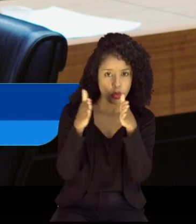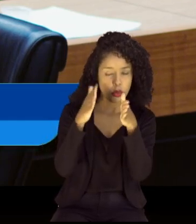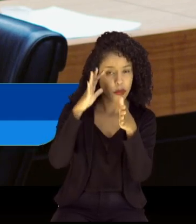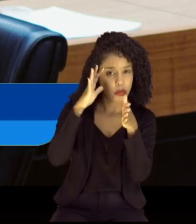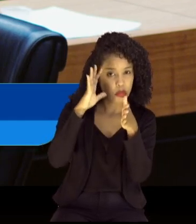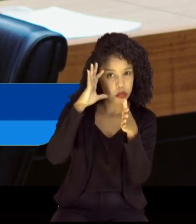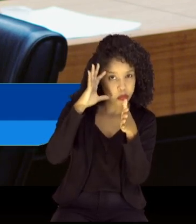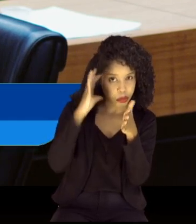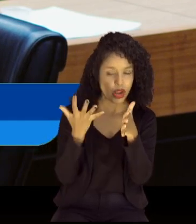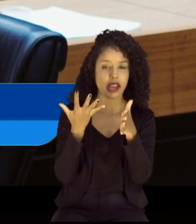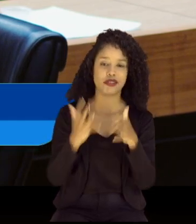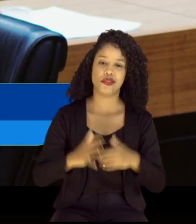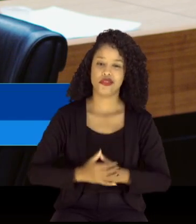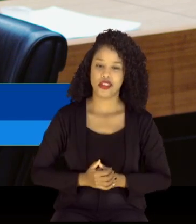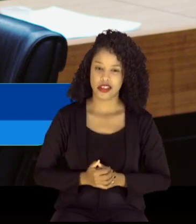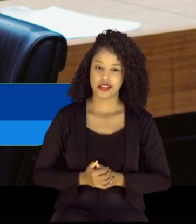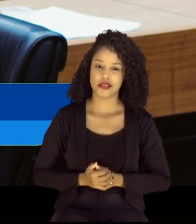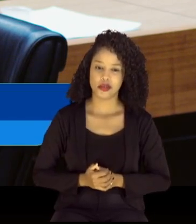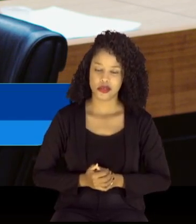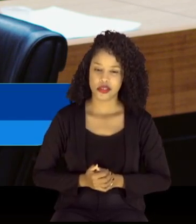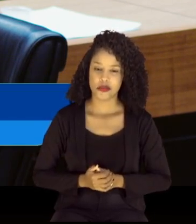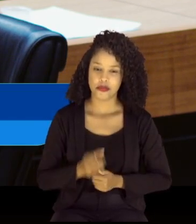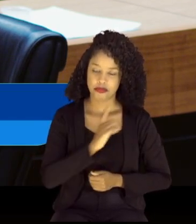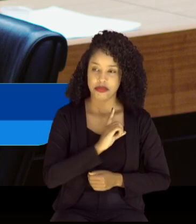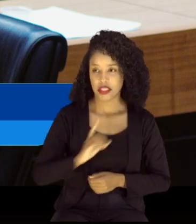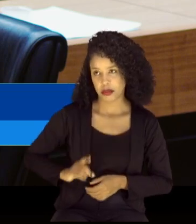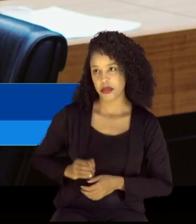deputado Feitosa. Eu sei que isso...